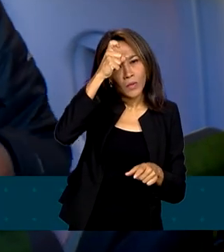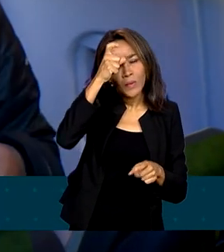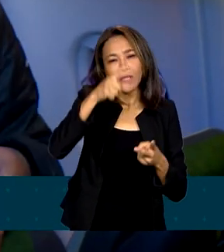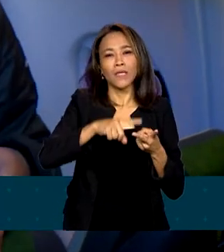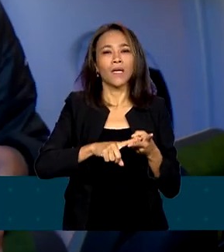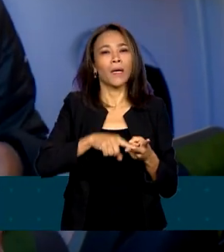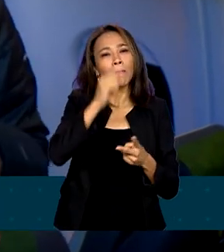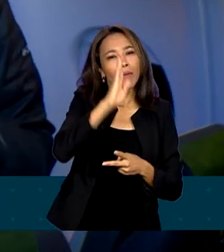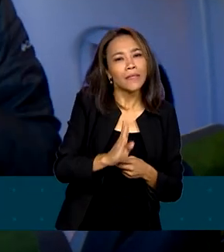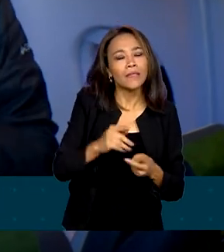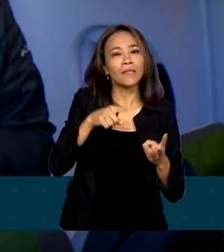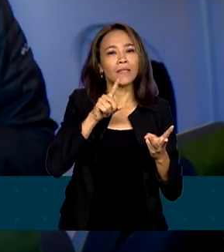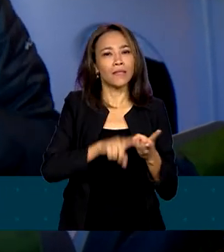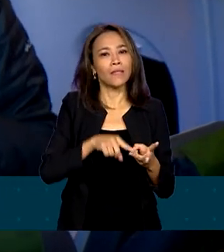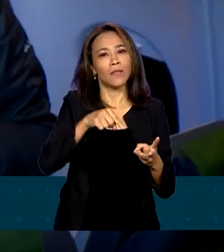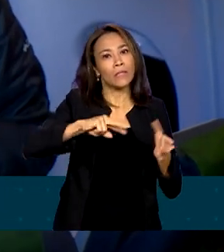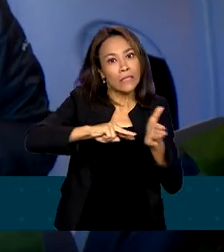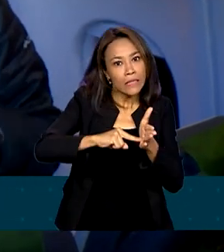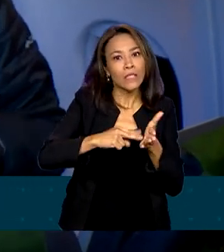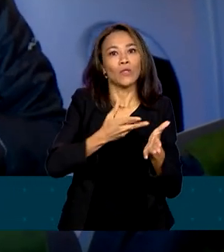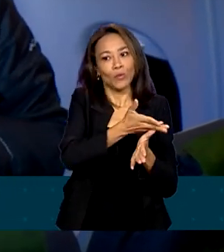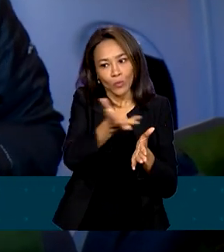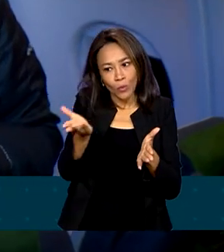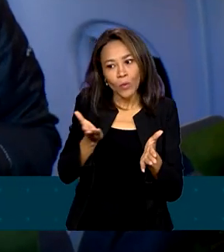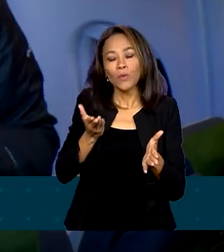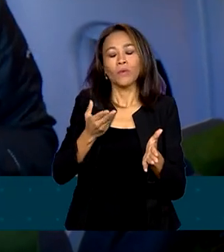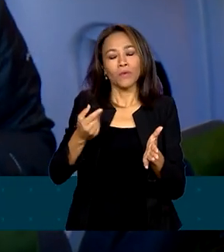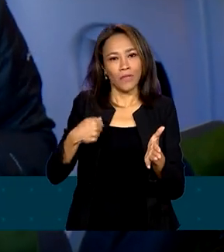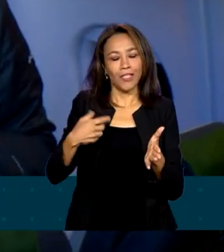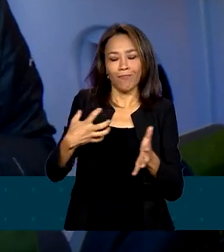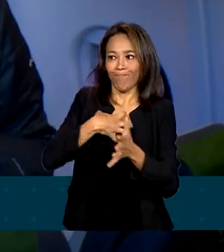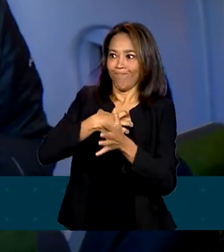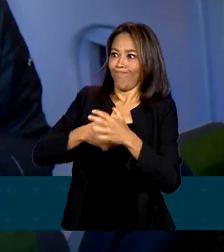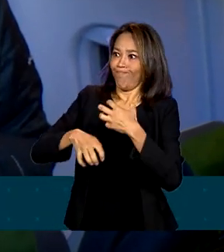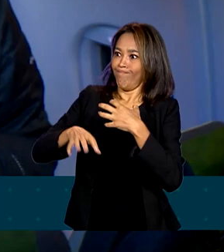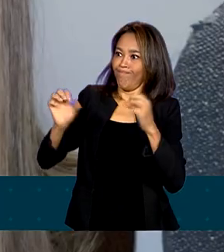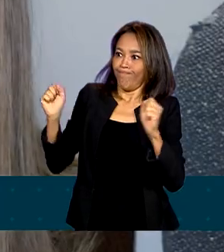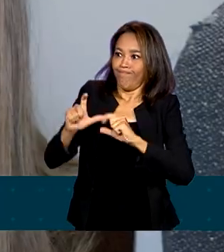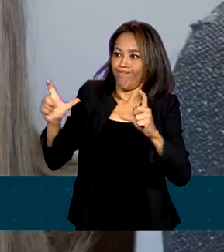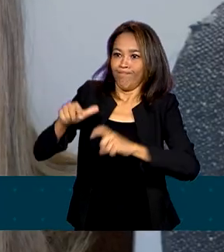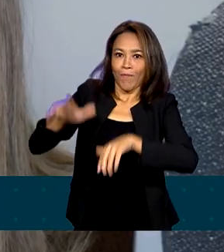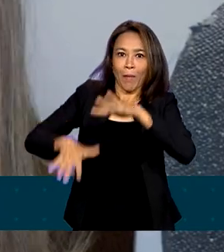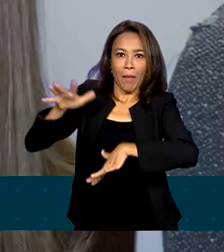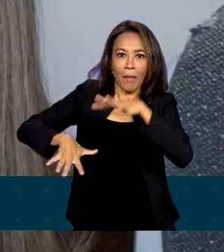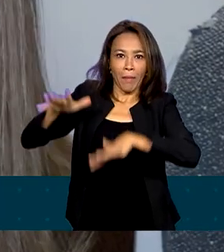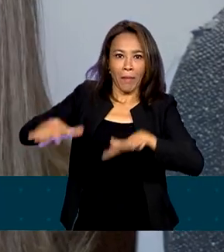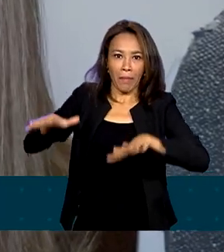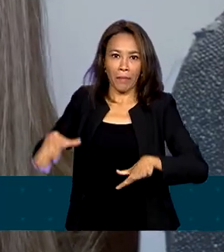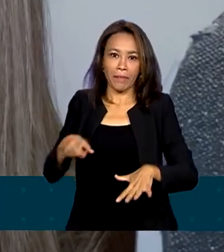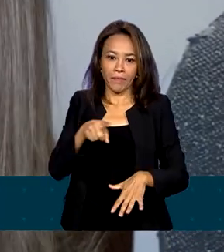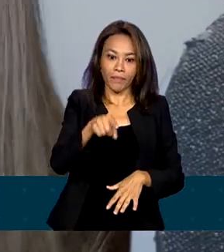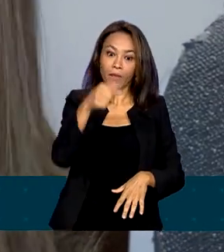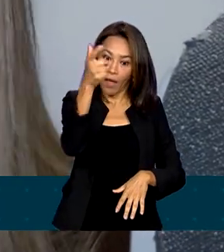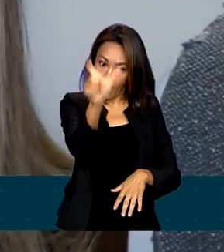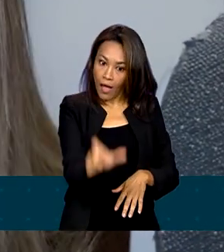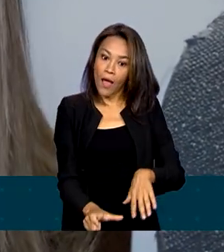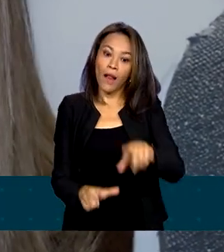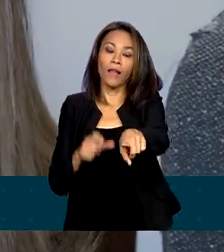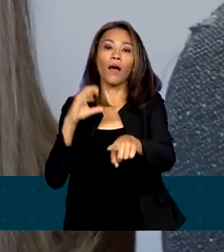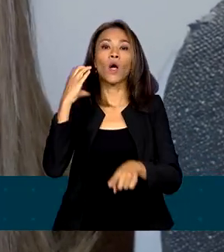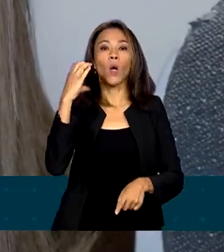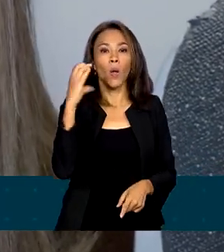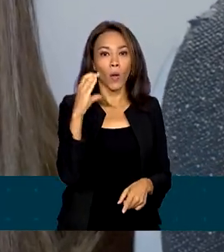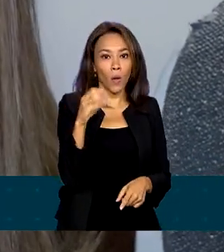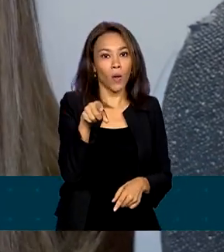que vivenciaram um dos piores desastres naturais deste século. Yulis é colombiana. Após